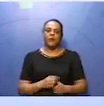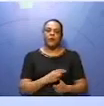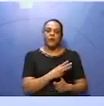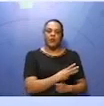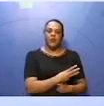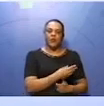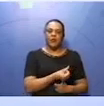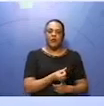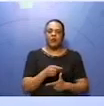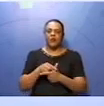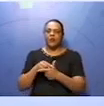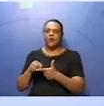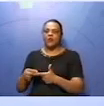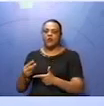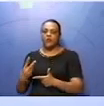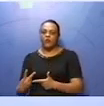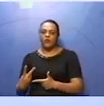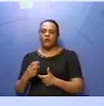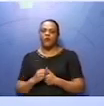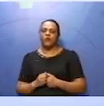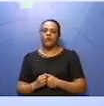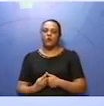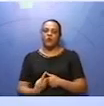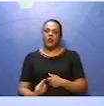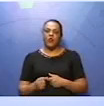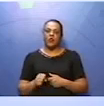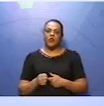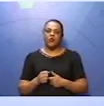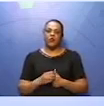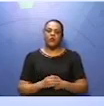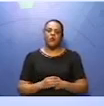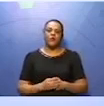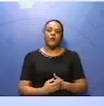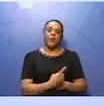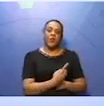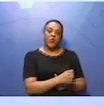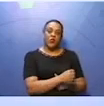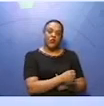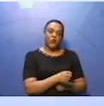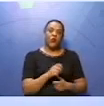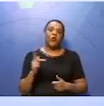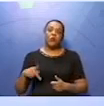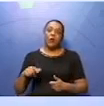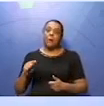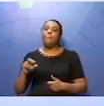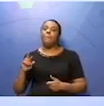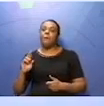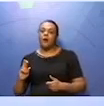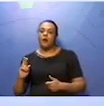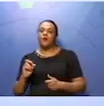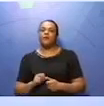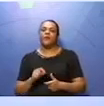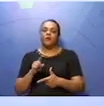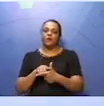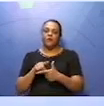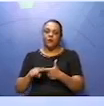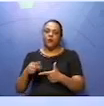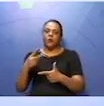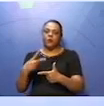36 dividido por 2, 18. Que é par de novo. Divide por